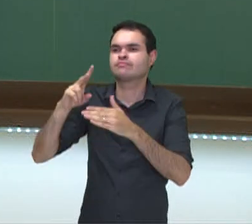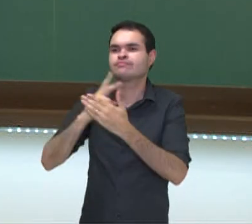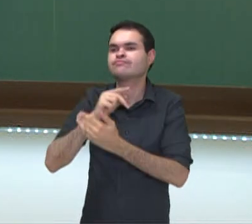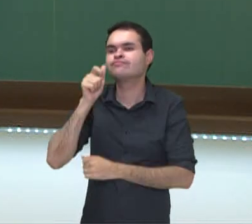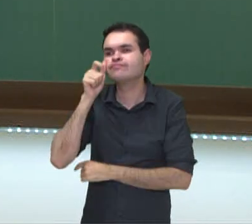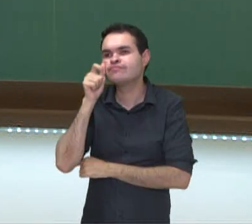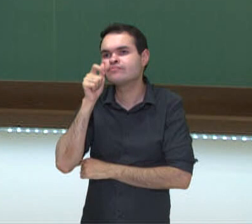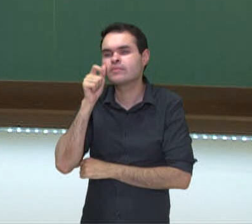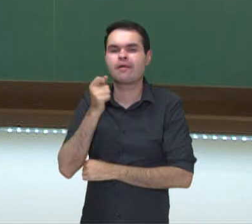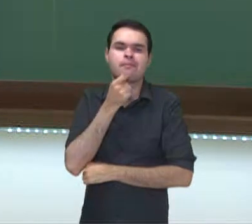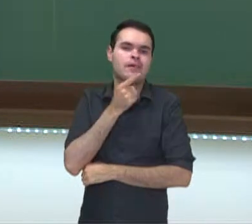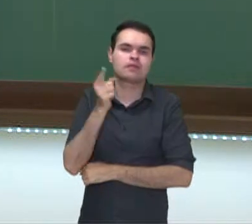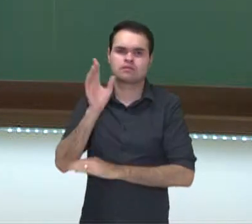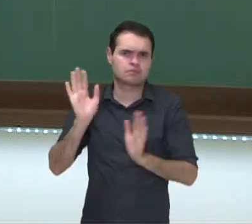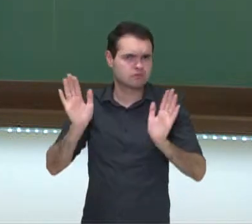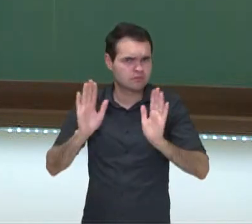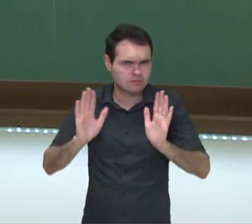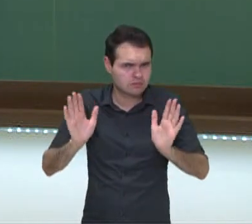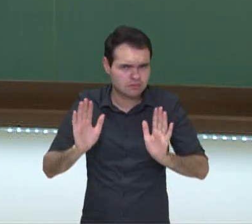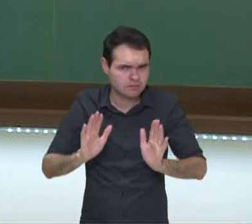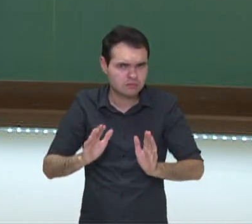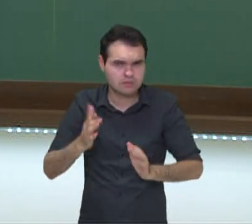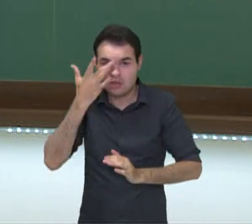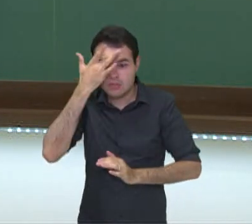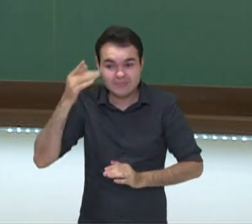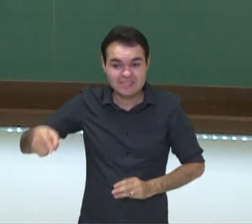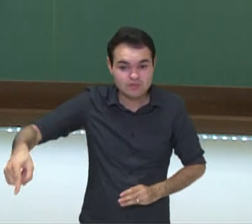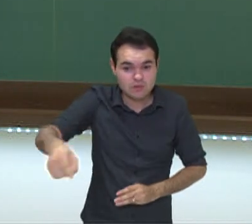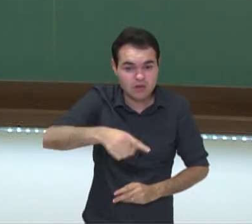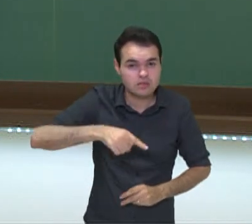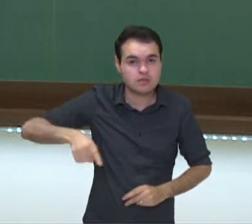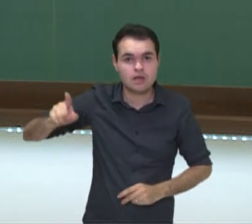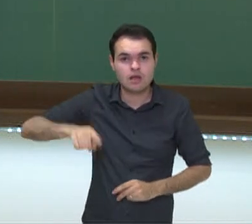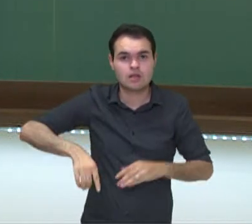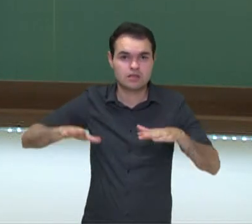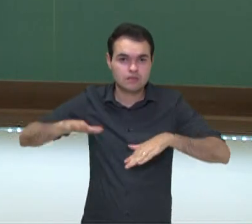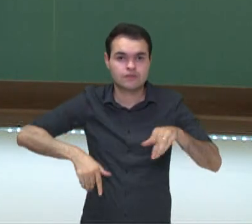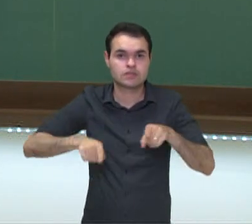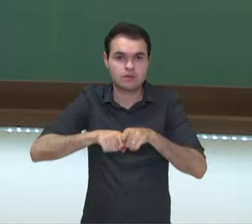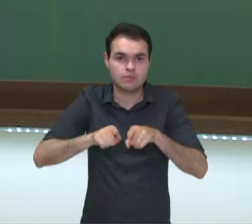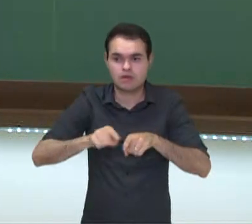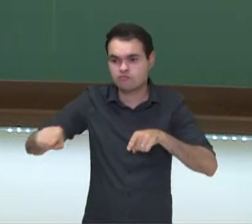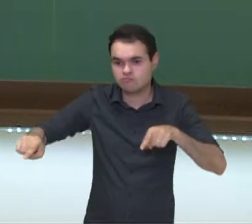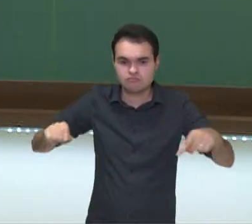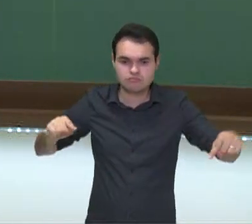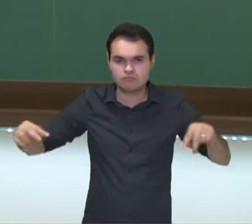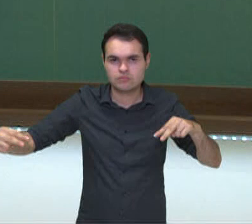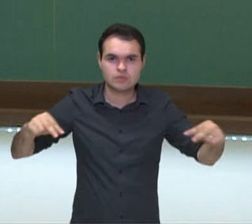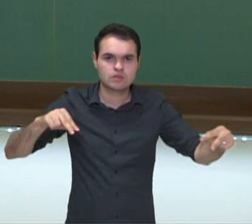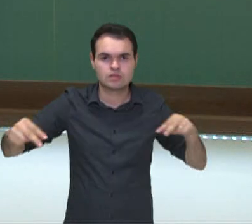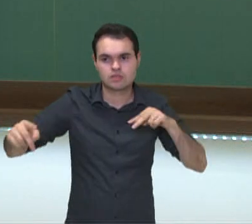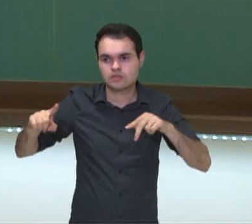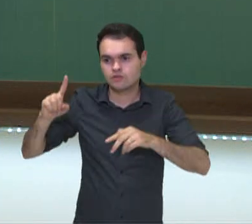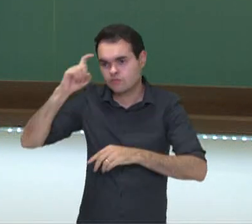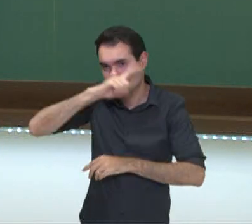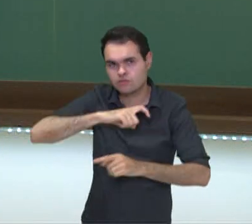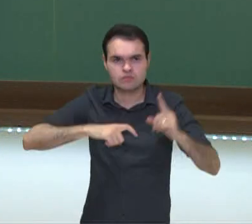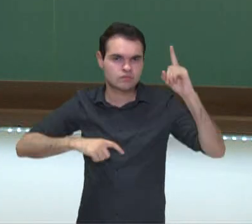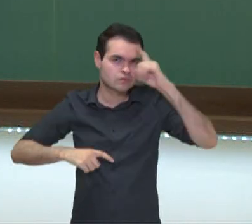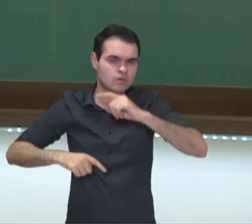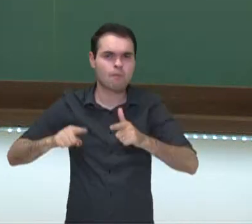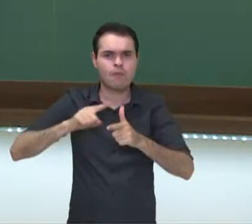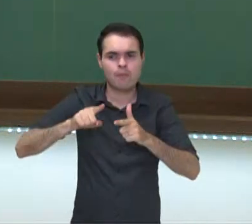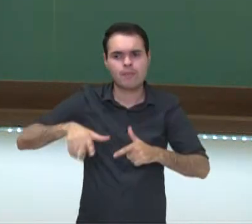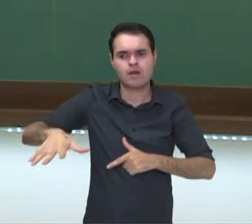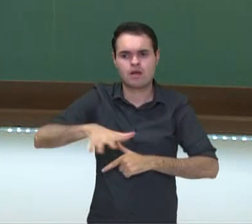fazer piada do seu erro. Não é isso. As pessoas, elas estão enfrentando diferentes dificuldades, diferentes problemas.